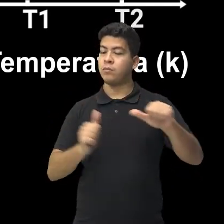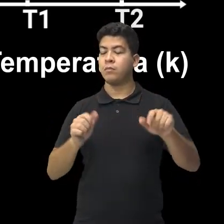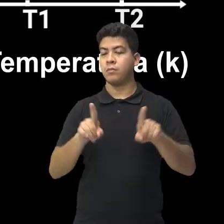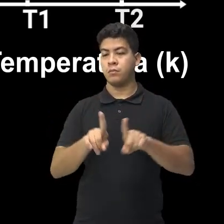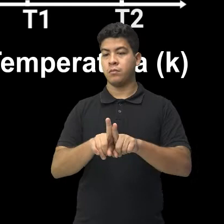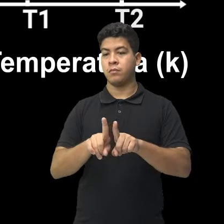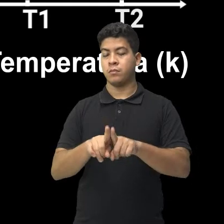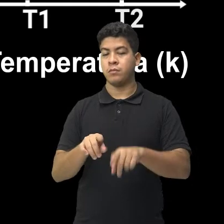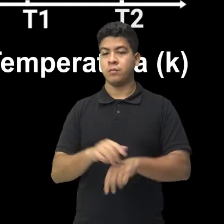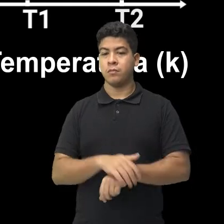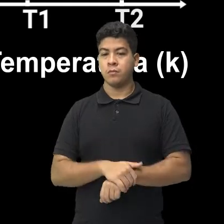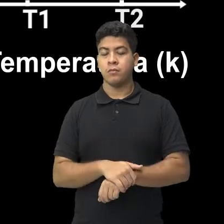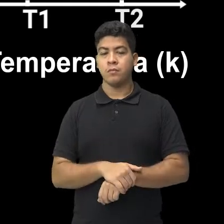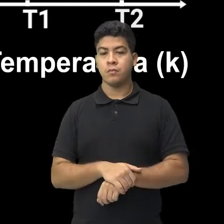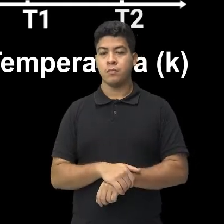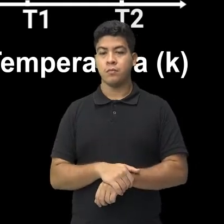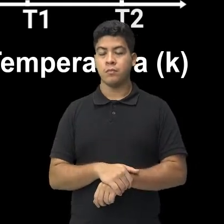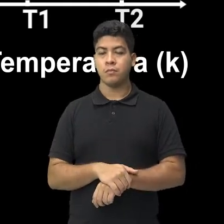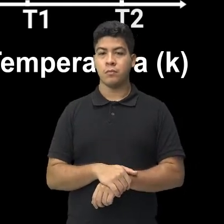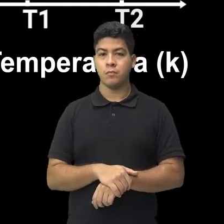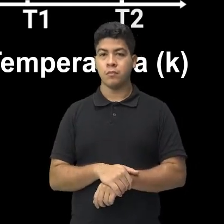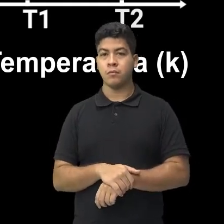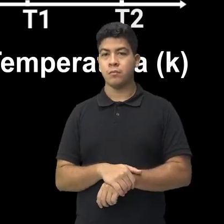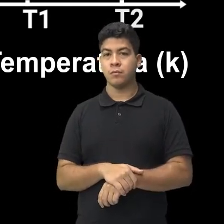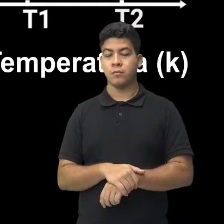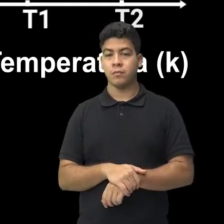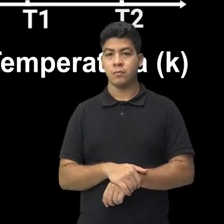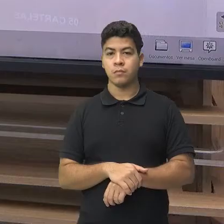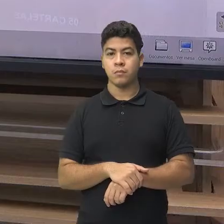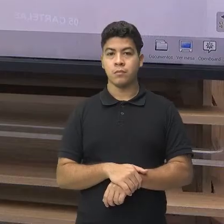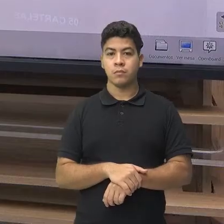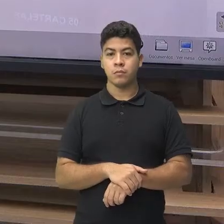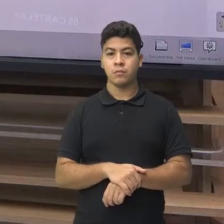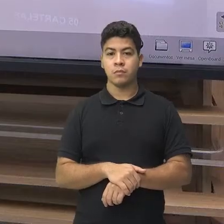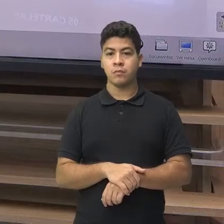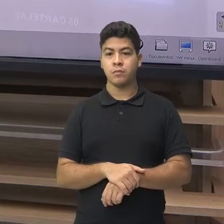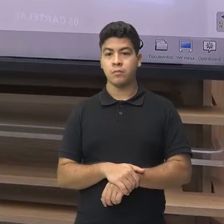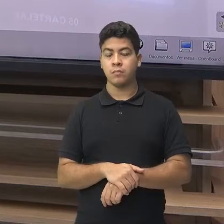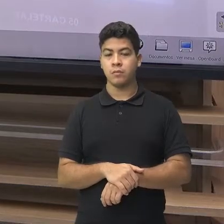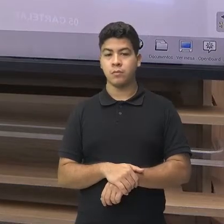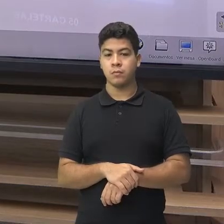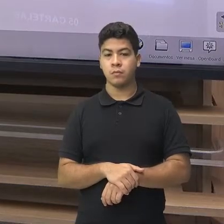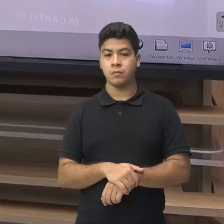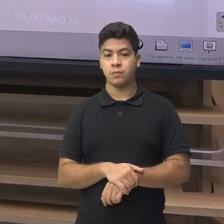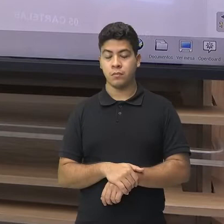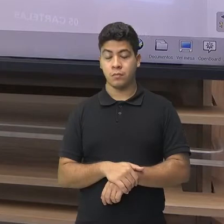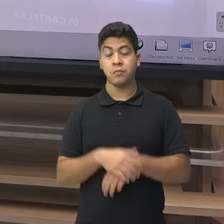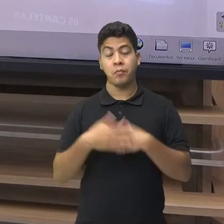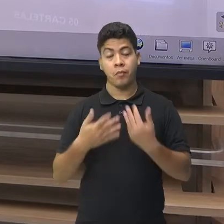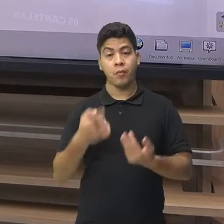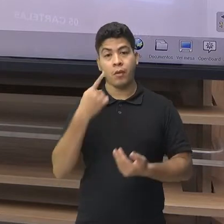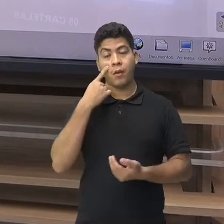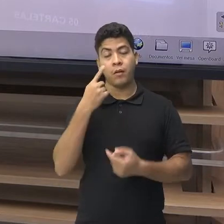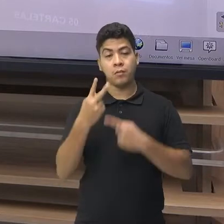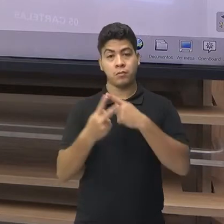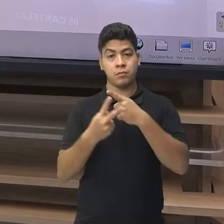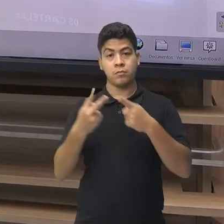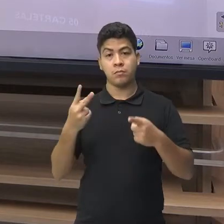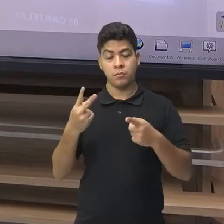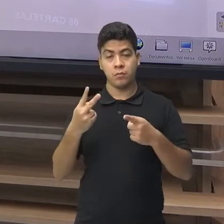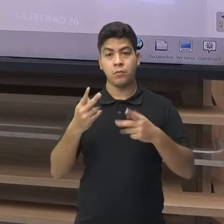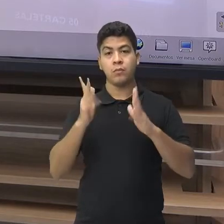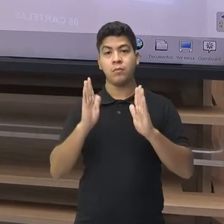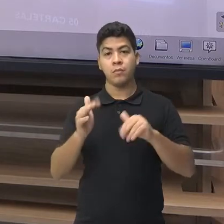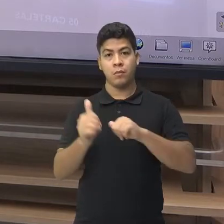Então essa aí, pessoal, é a nossa transformação isobárica. Tá certo? Muito bem, vimos já duas